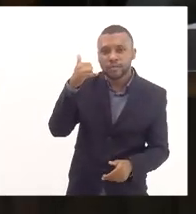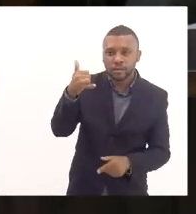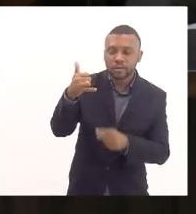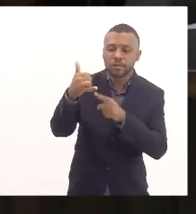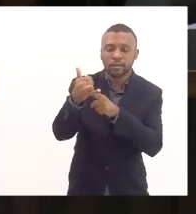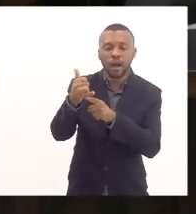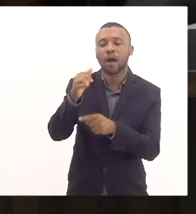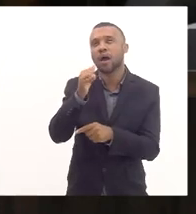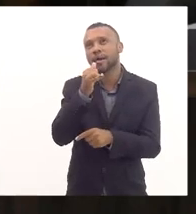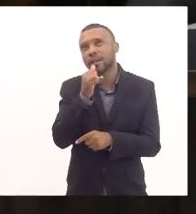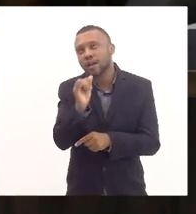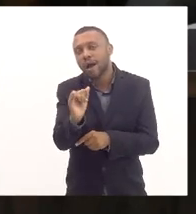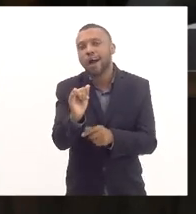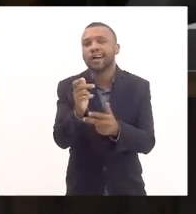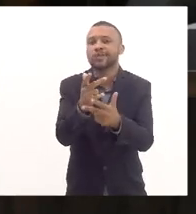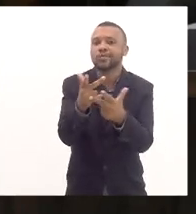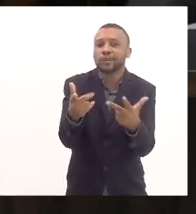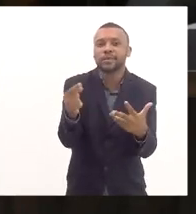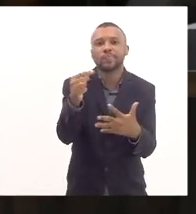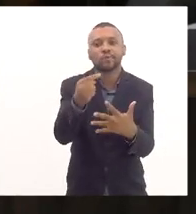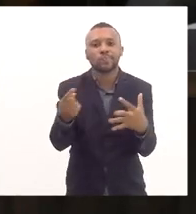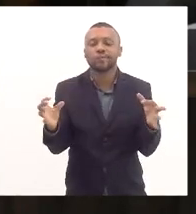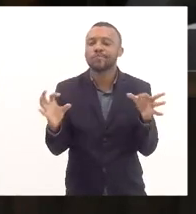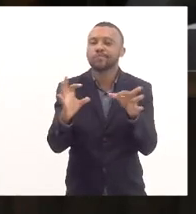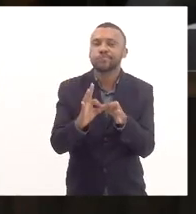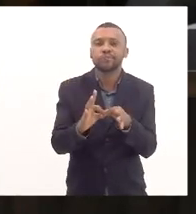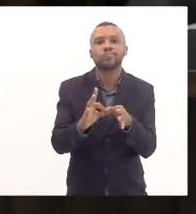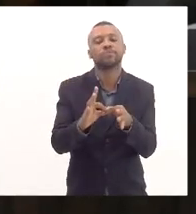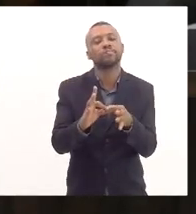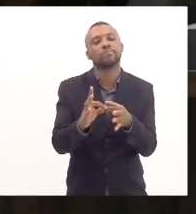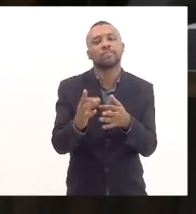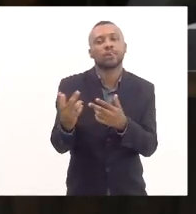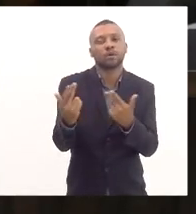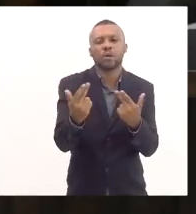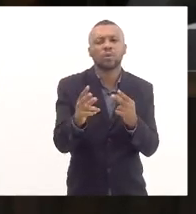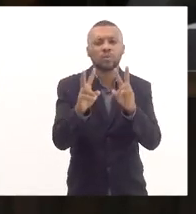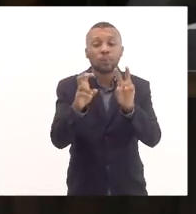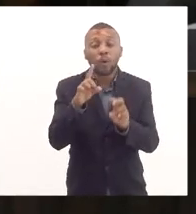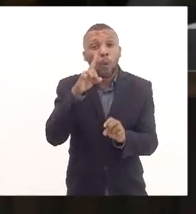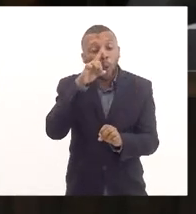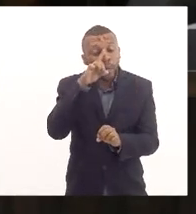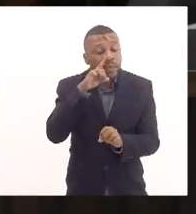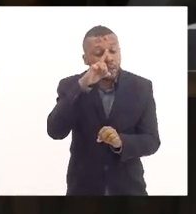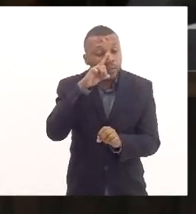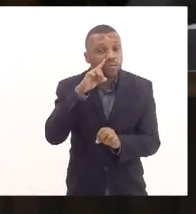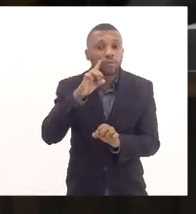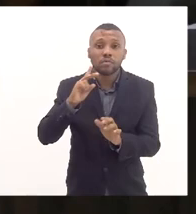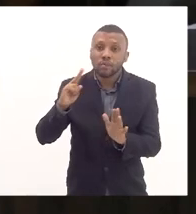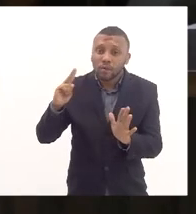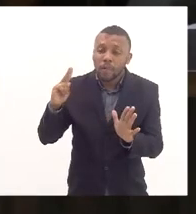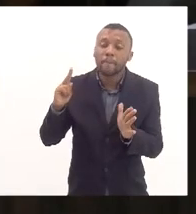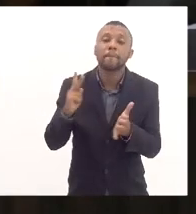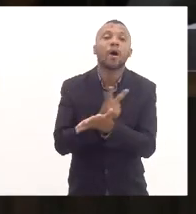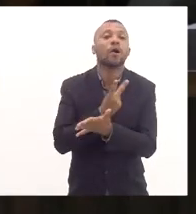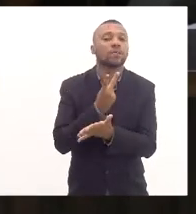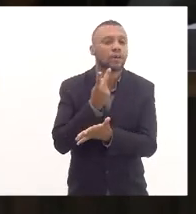eletrônicos e similares bem como seus acessórios sobre os riscos causados pelo